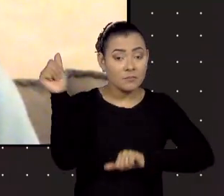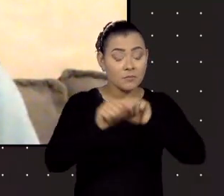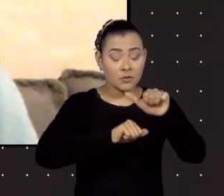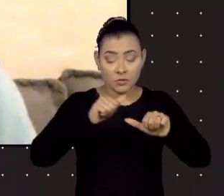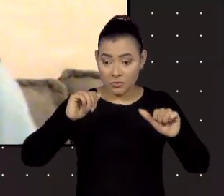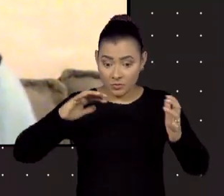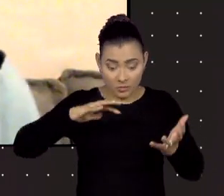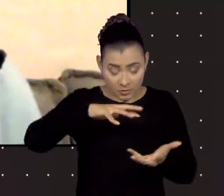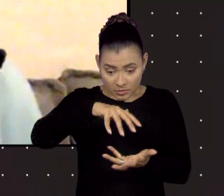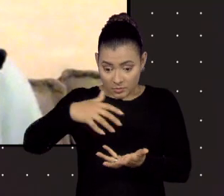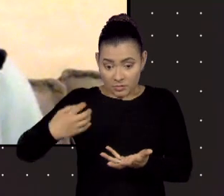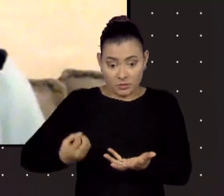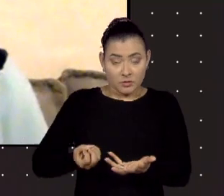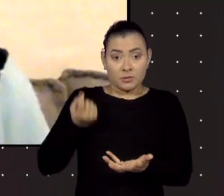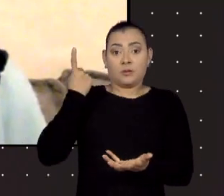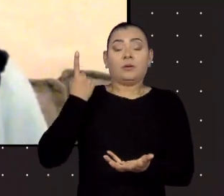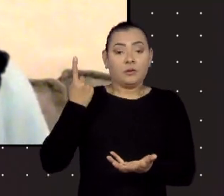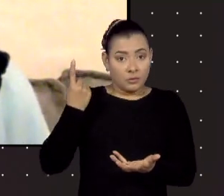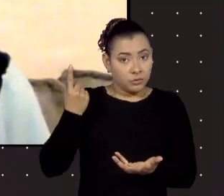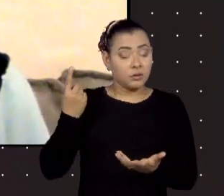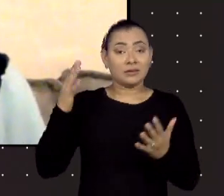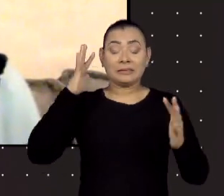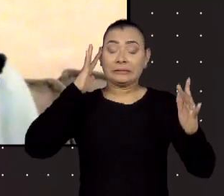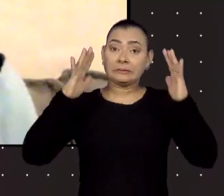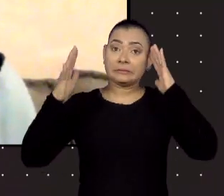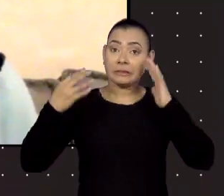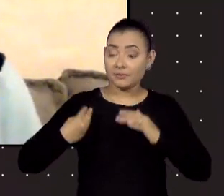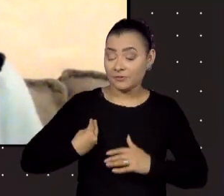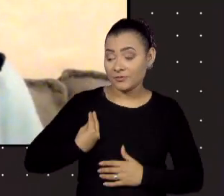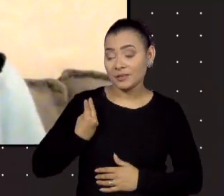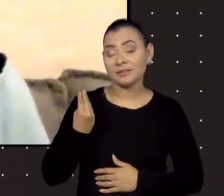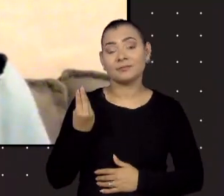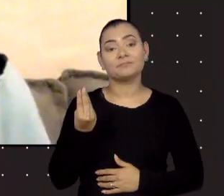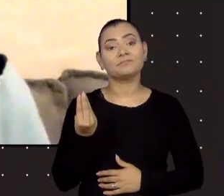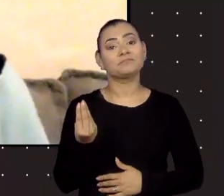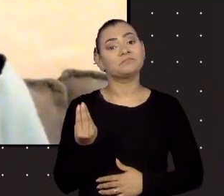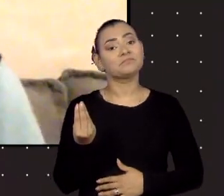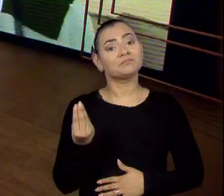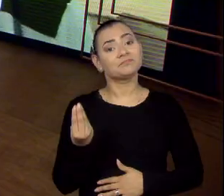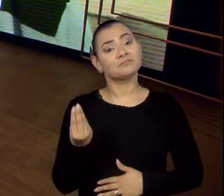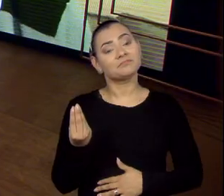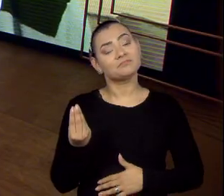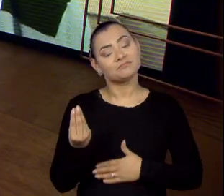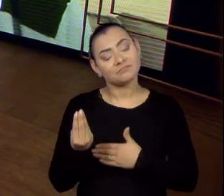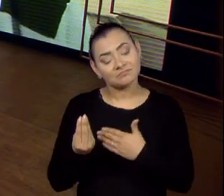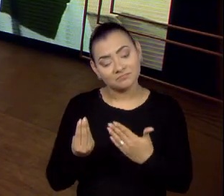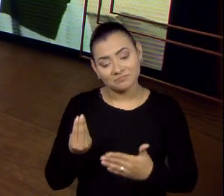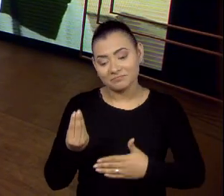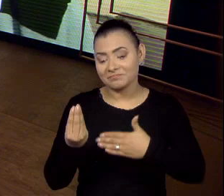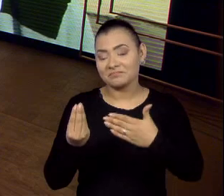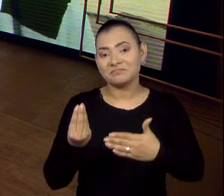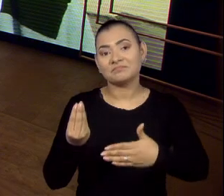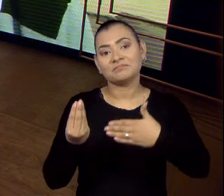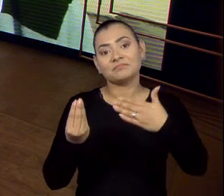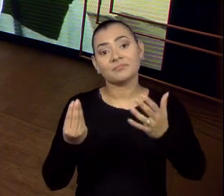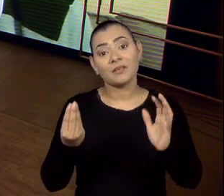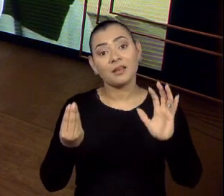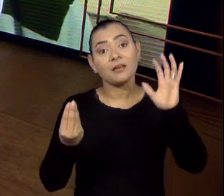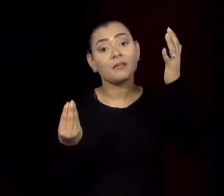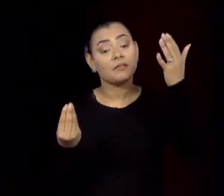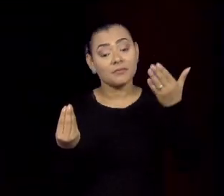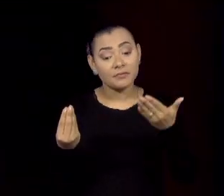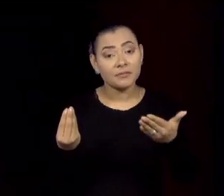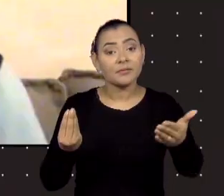maluco, bom de viver, porque eles estão caminhando para o depois. O depois